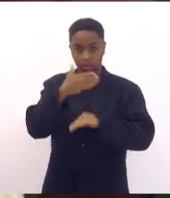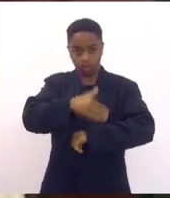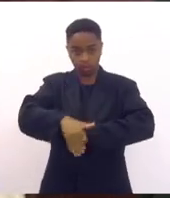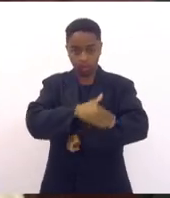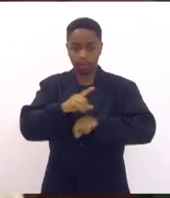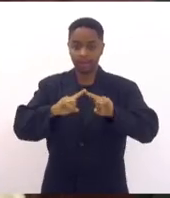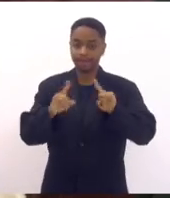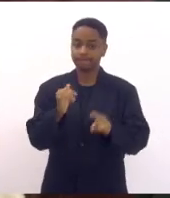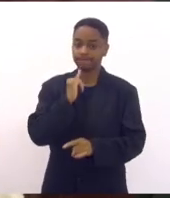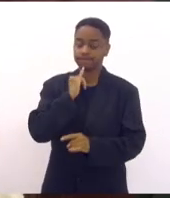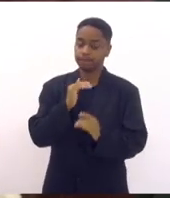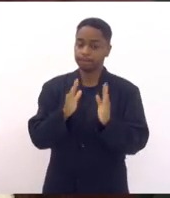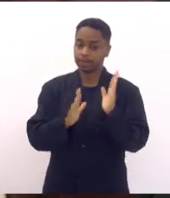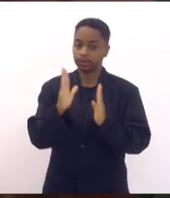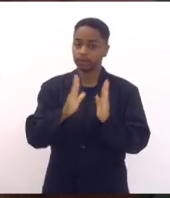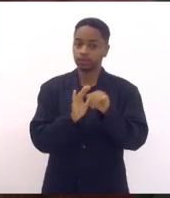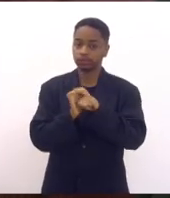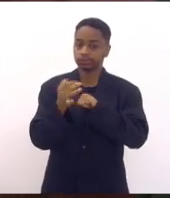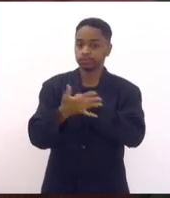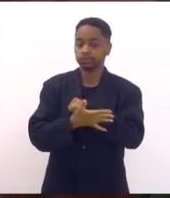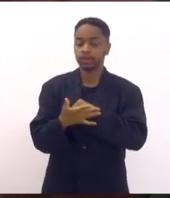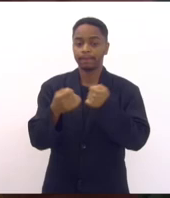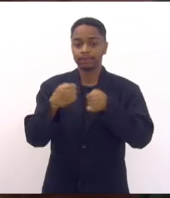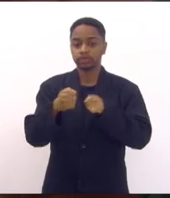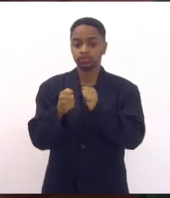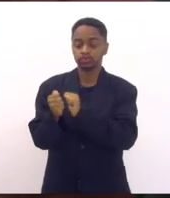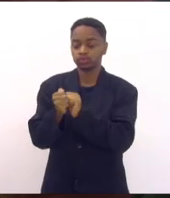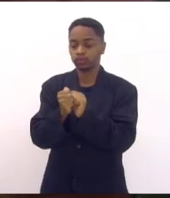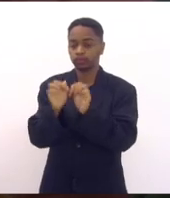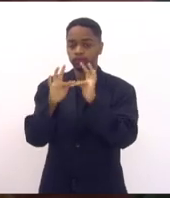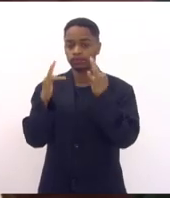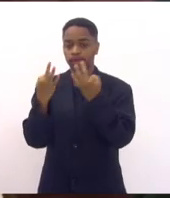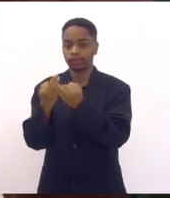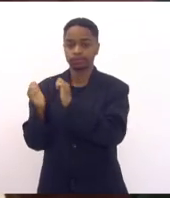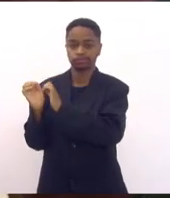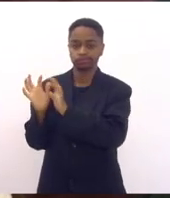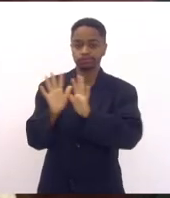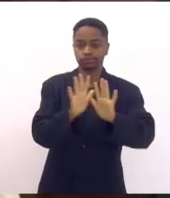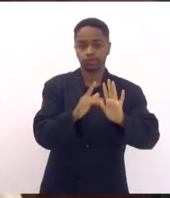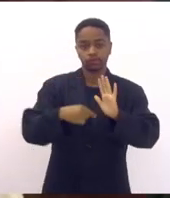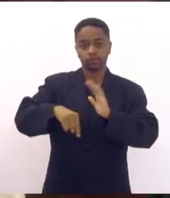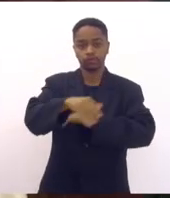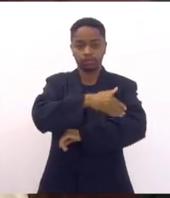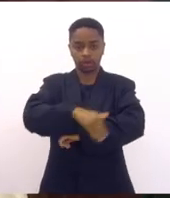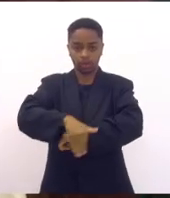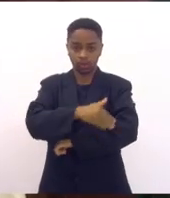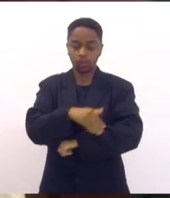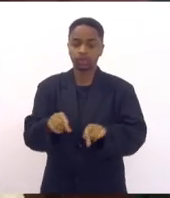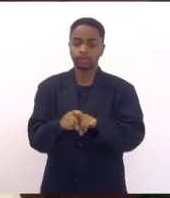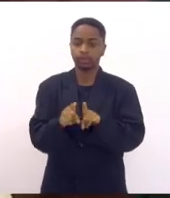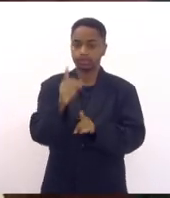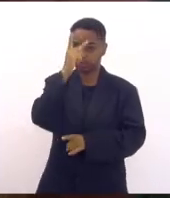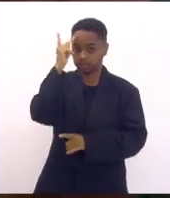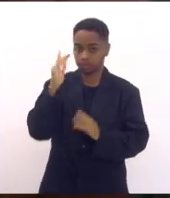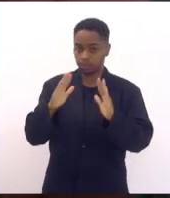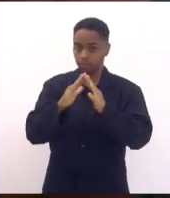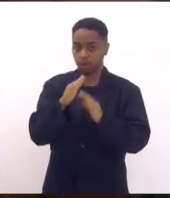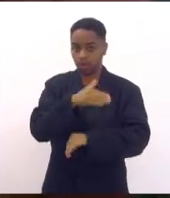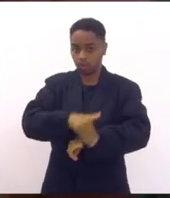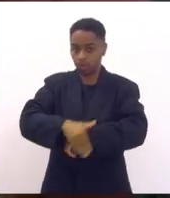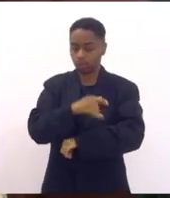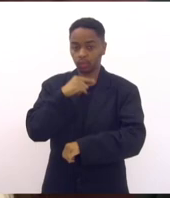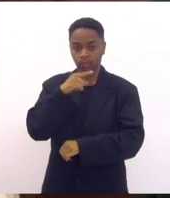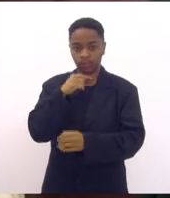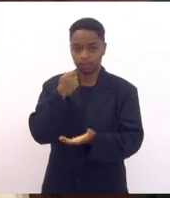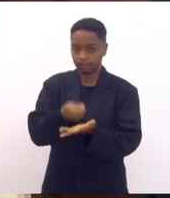durante a pandemia ele teve que sair com toda sua família e teve que vir para a Rua o morador de rua que não tem condição de